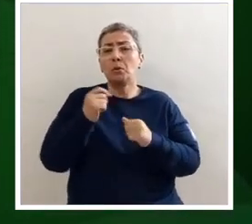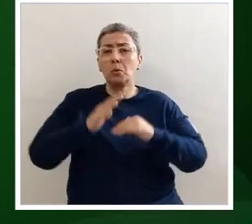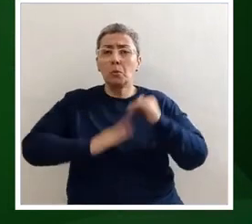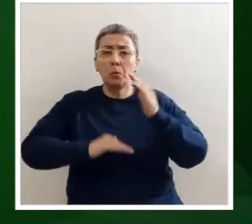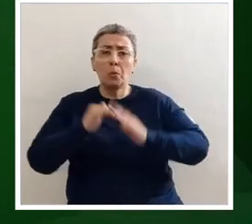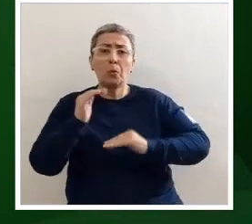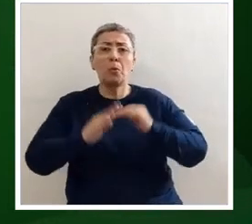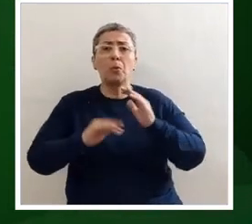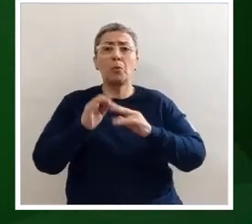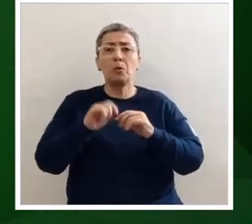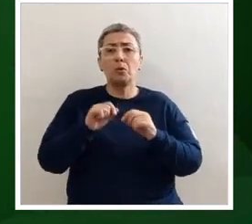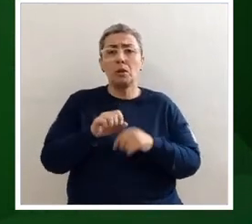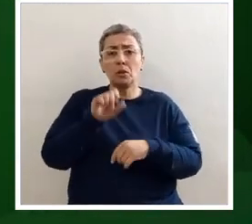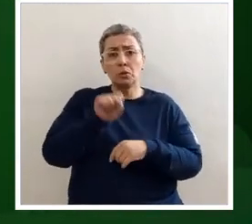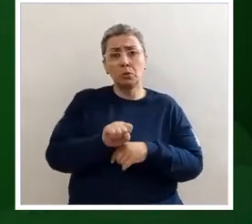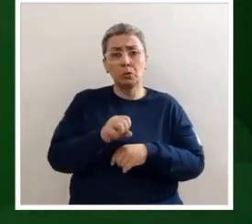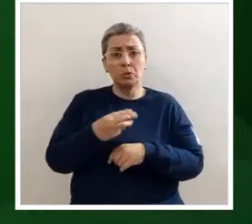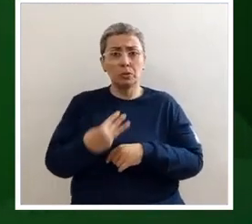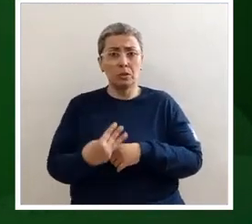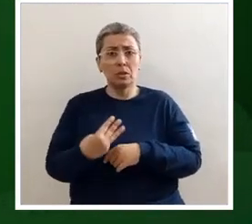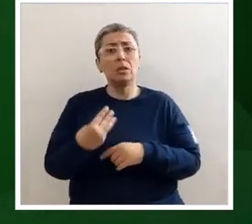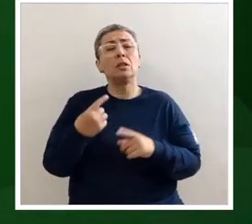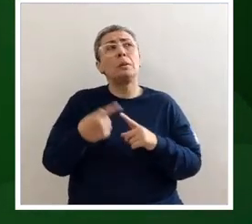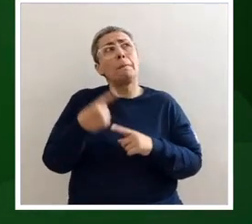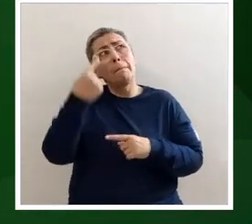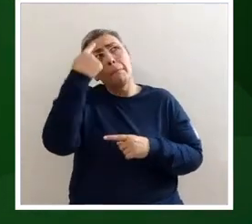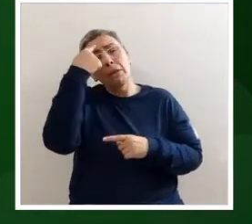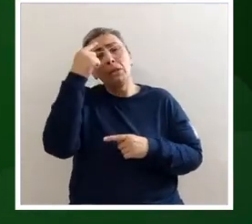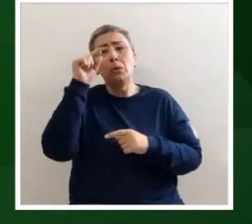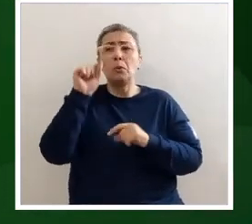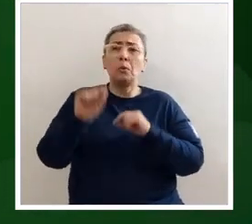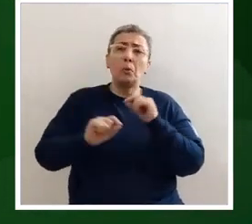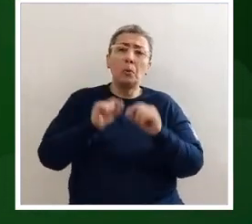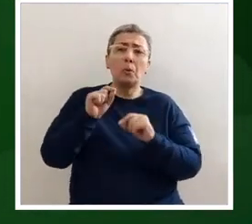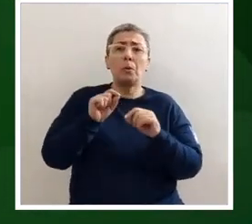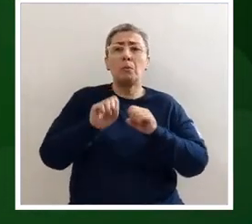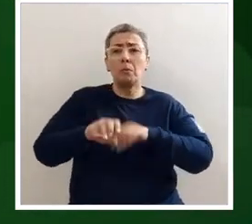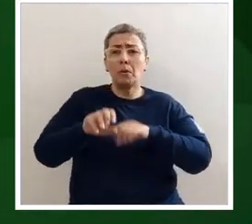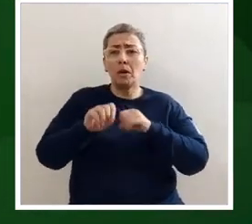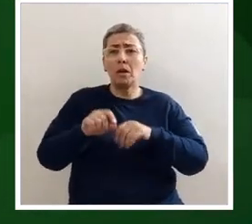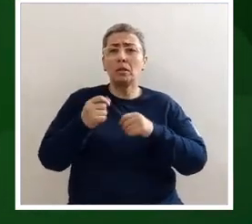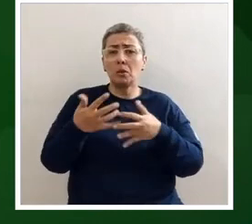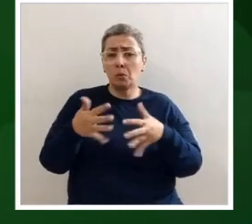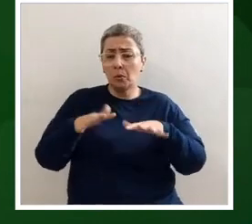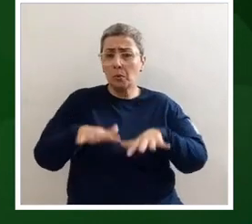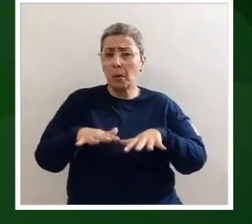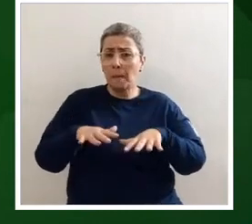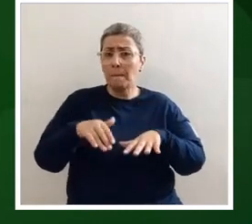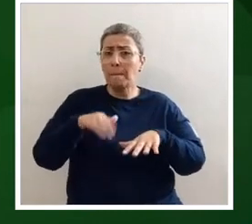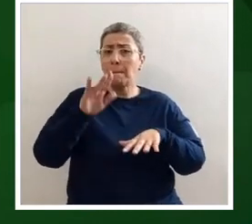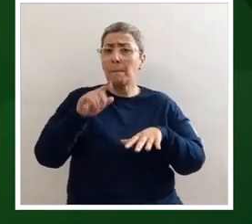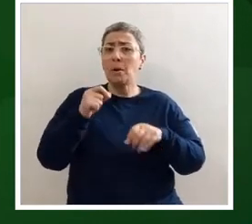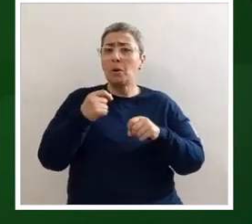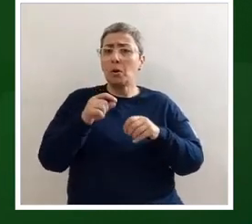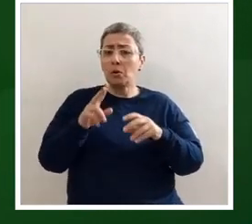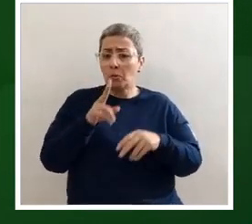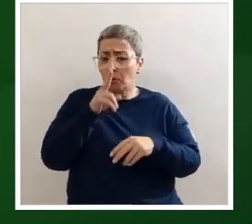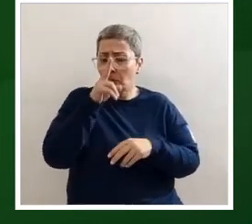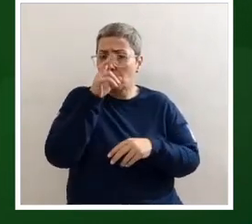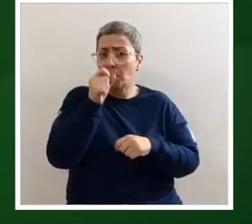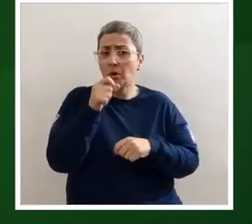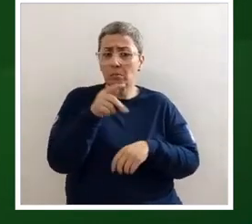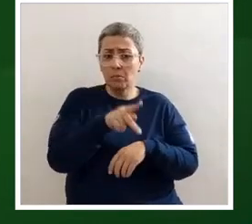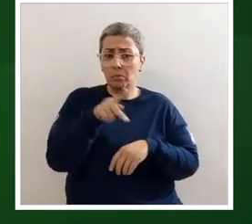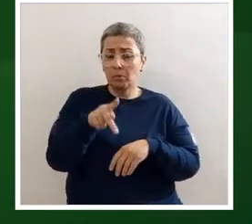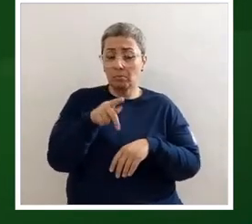ações da sul 3 pensando então né na educação mais inclusiva e pensando em fortalecer o